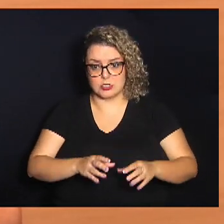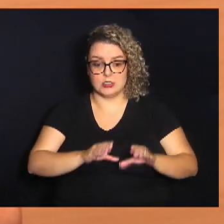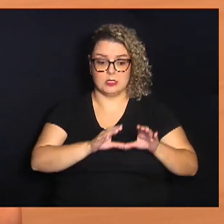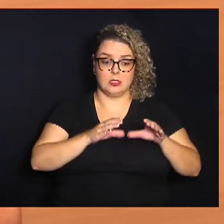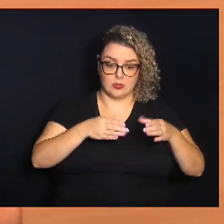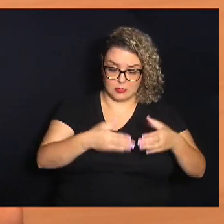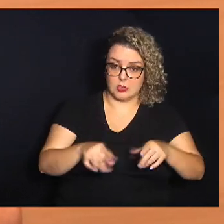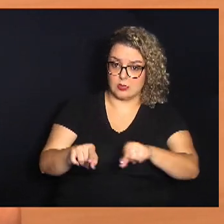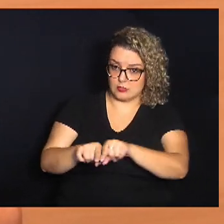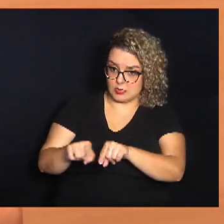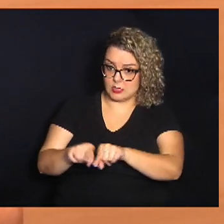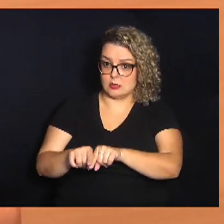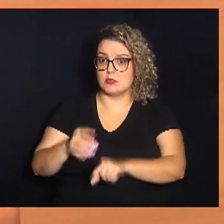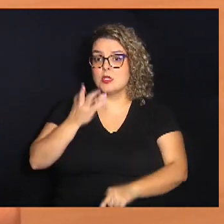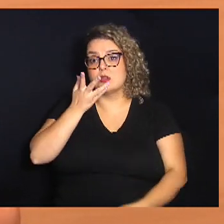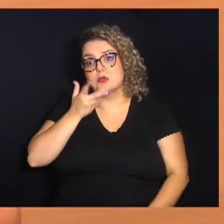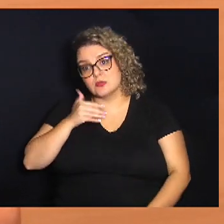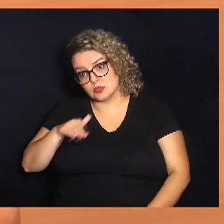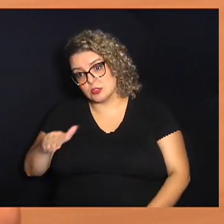comunidade como das crianças